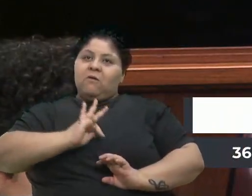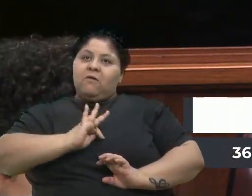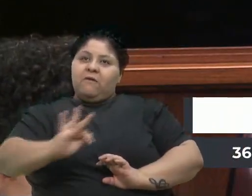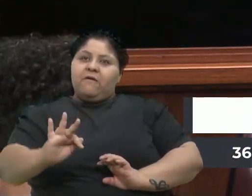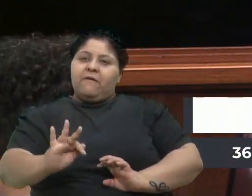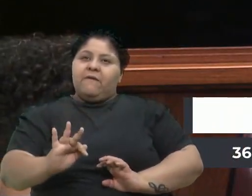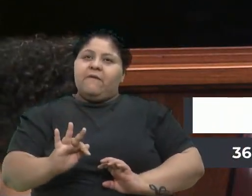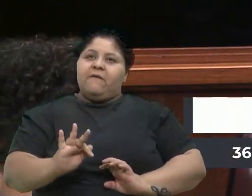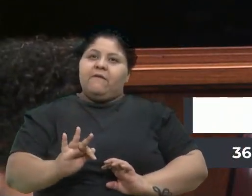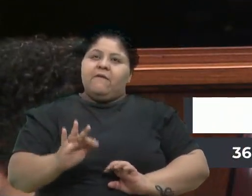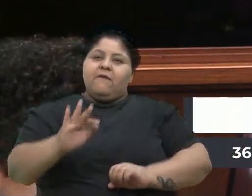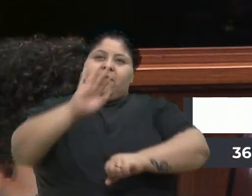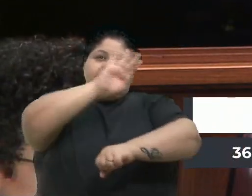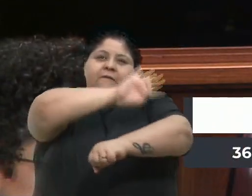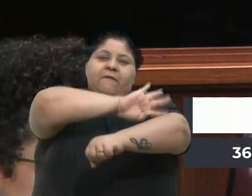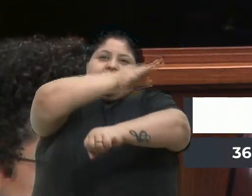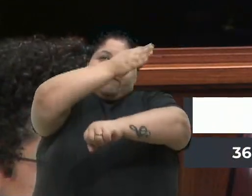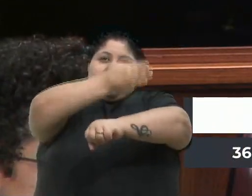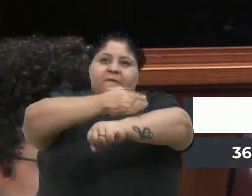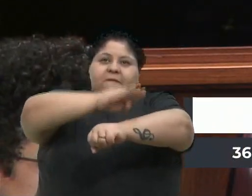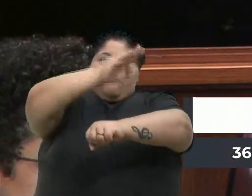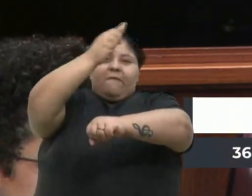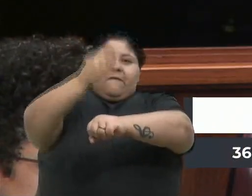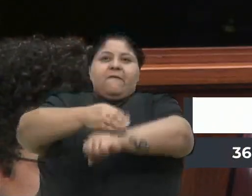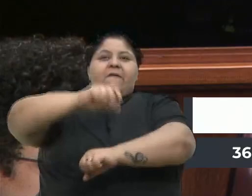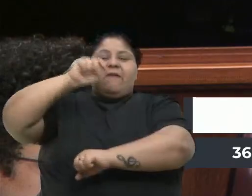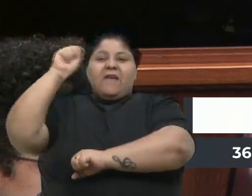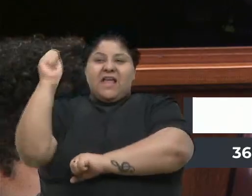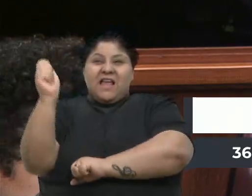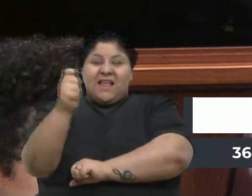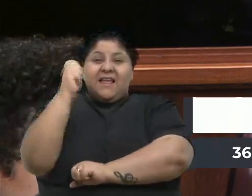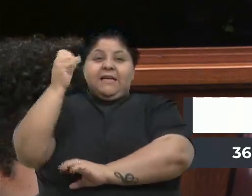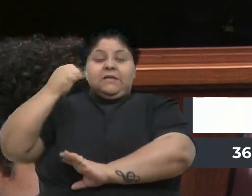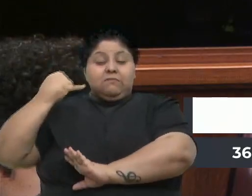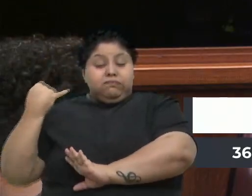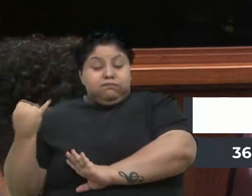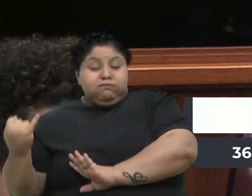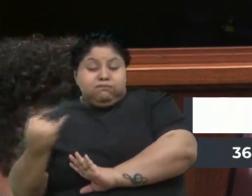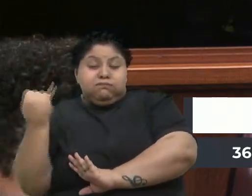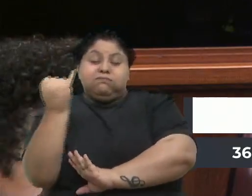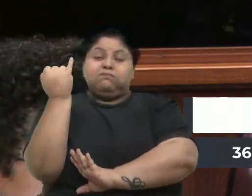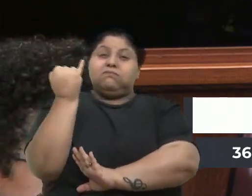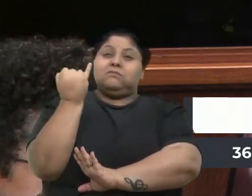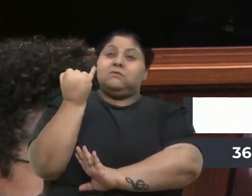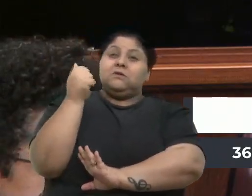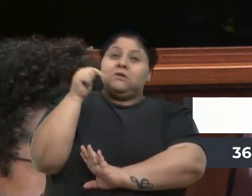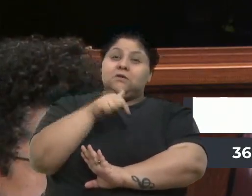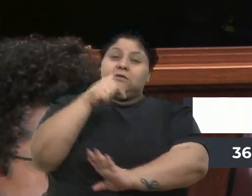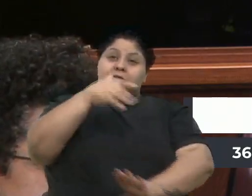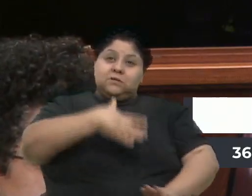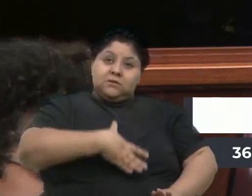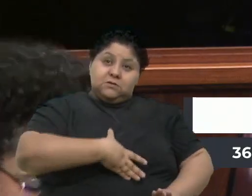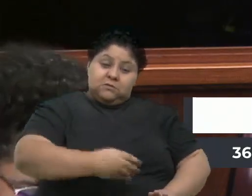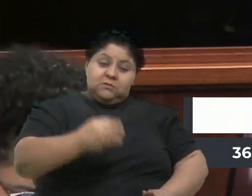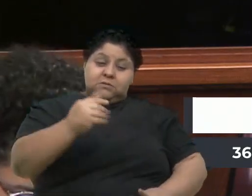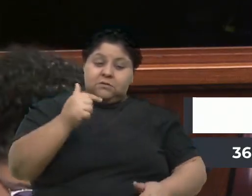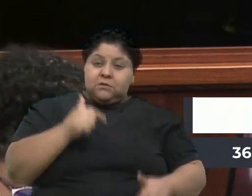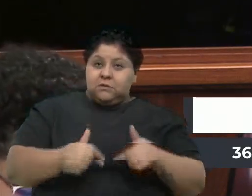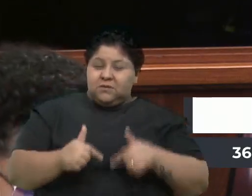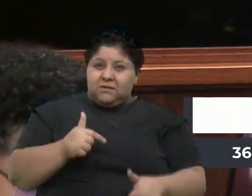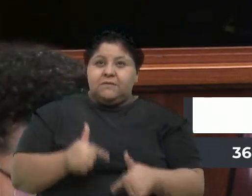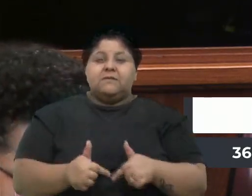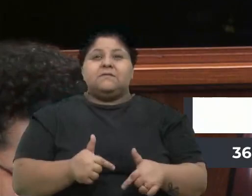para a Serra Gaúcha é de extrema importância para que os filhos dos trabalhadores e